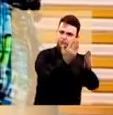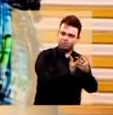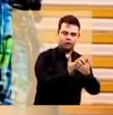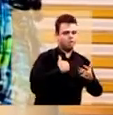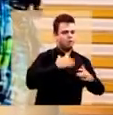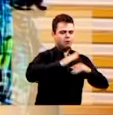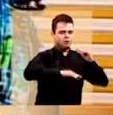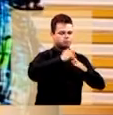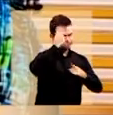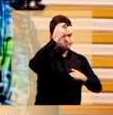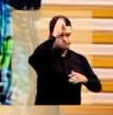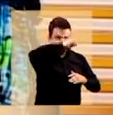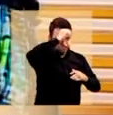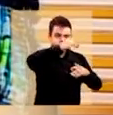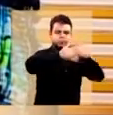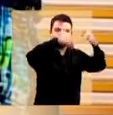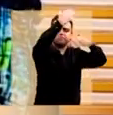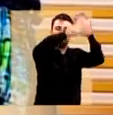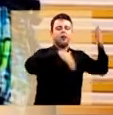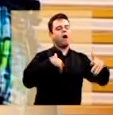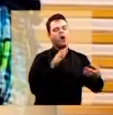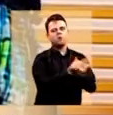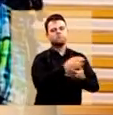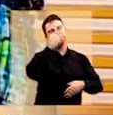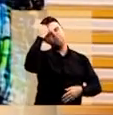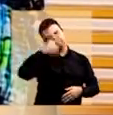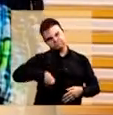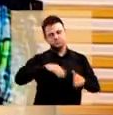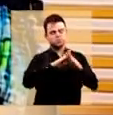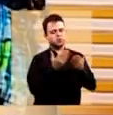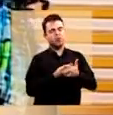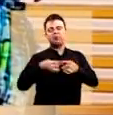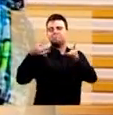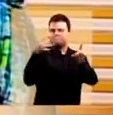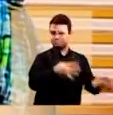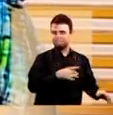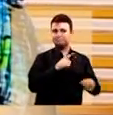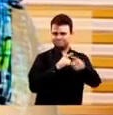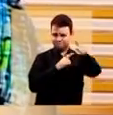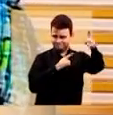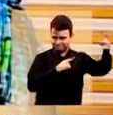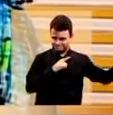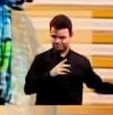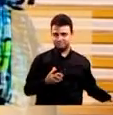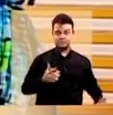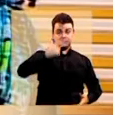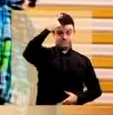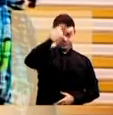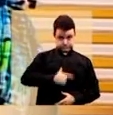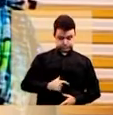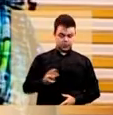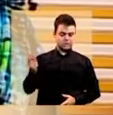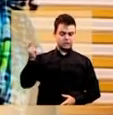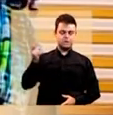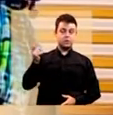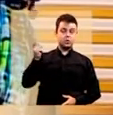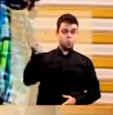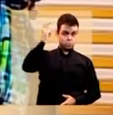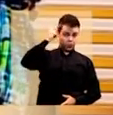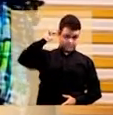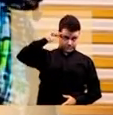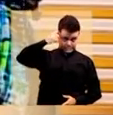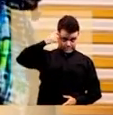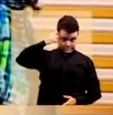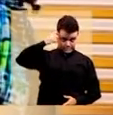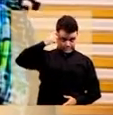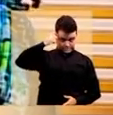pedagógico, impacta na evasão escolar, porque é uma grande ausência. A gente fala que a cultura negra ela é ausente quando